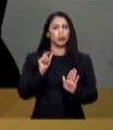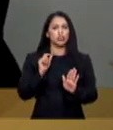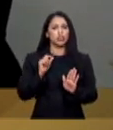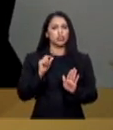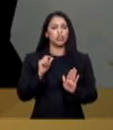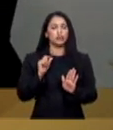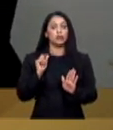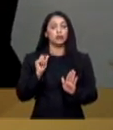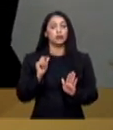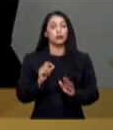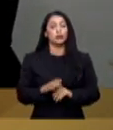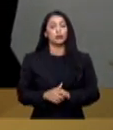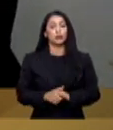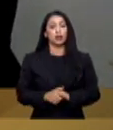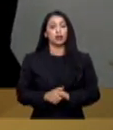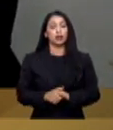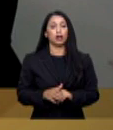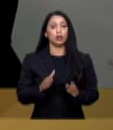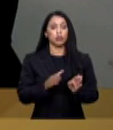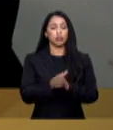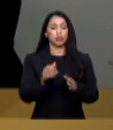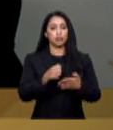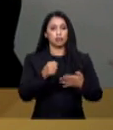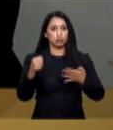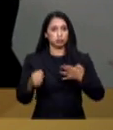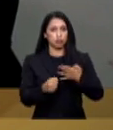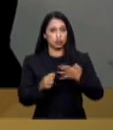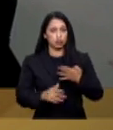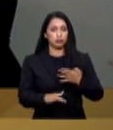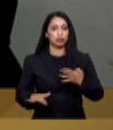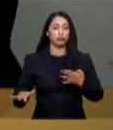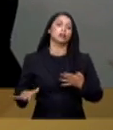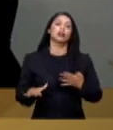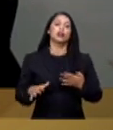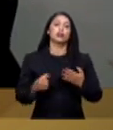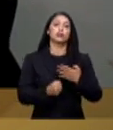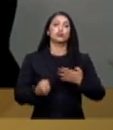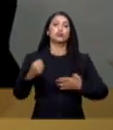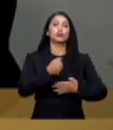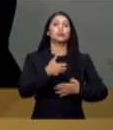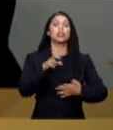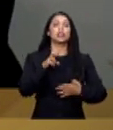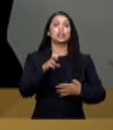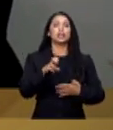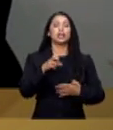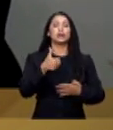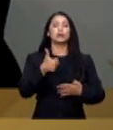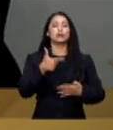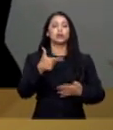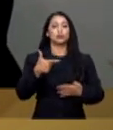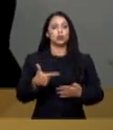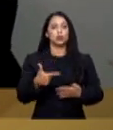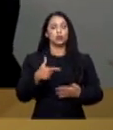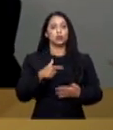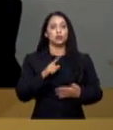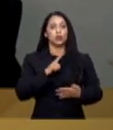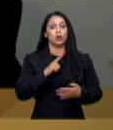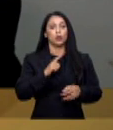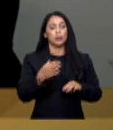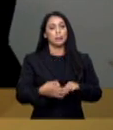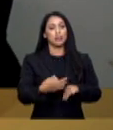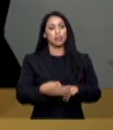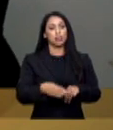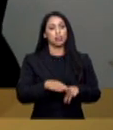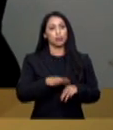fixou a orientação jurisprudencial do Supremo, especificamente a súmula 512 do Supremo, o ministro Seabra